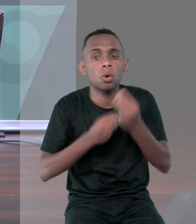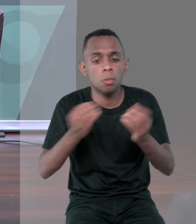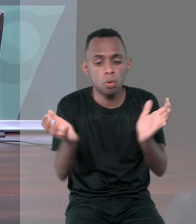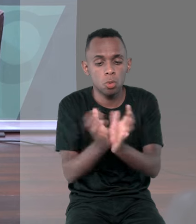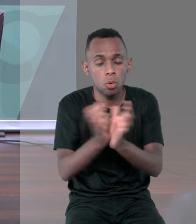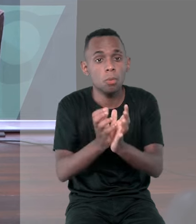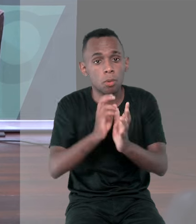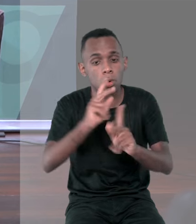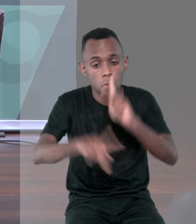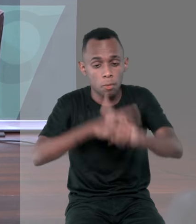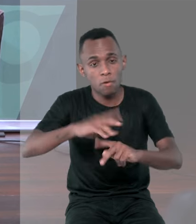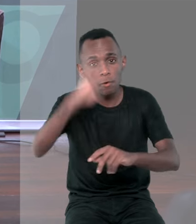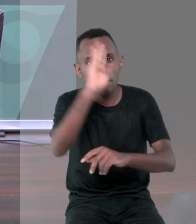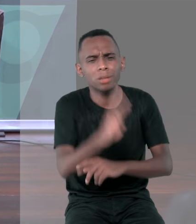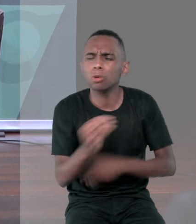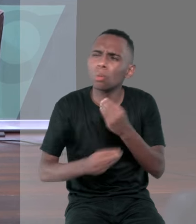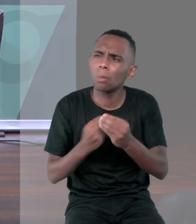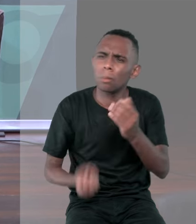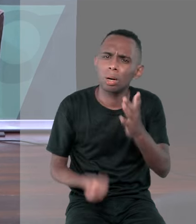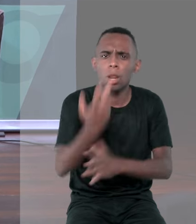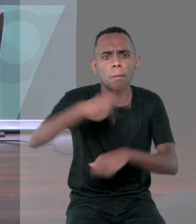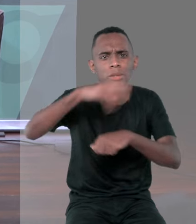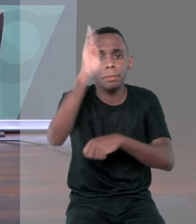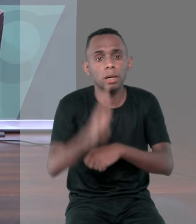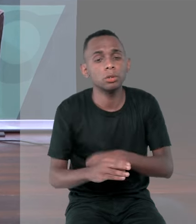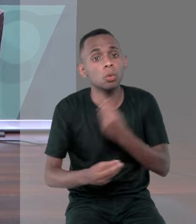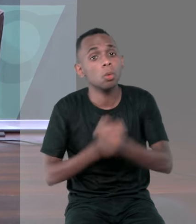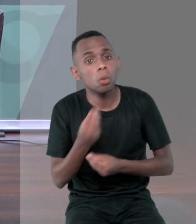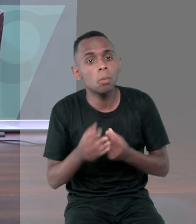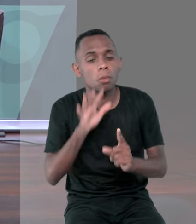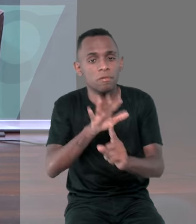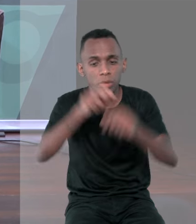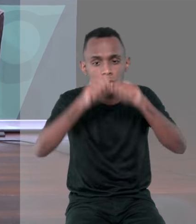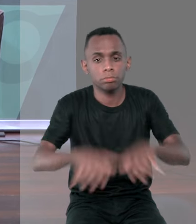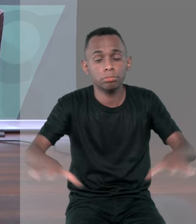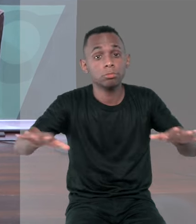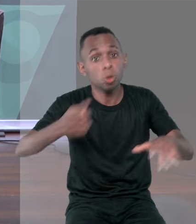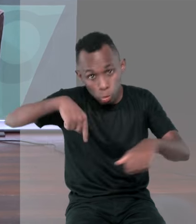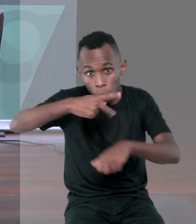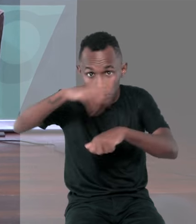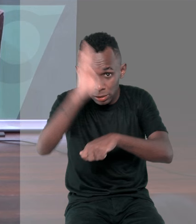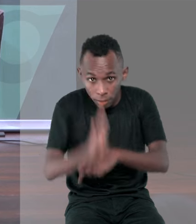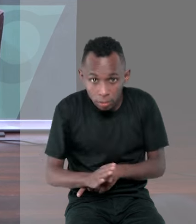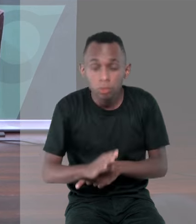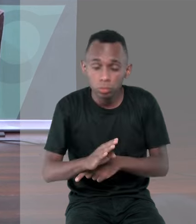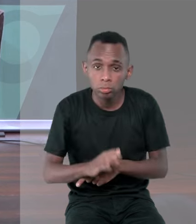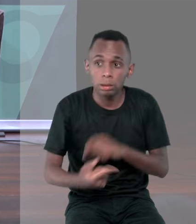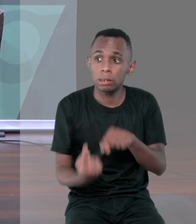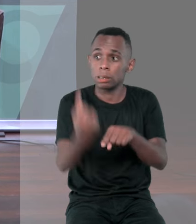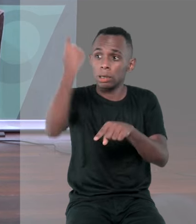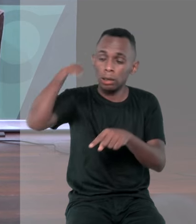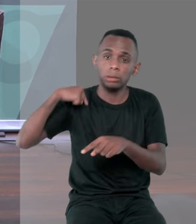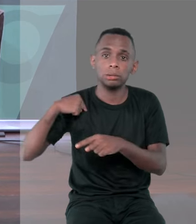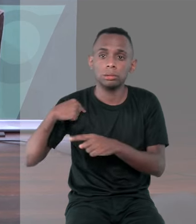brasileiro. Ou seja, como esse país se formou e os efeitos dessa formação. O nosso país se formou através do sequestro